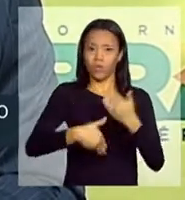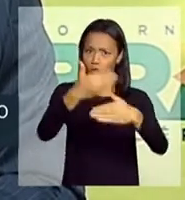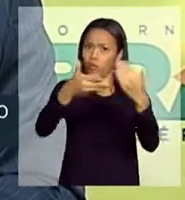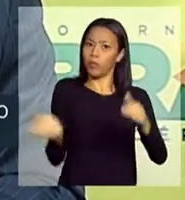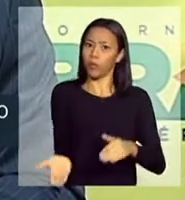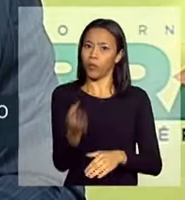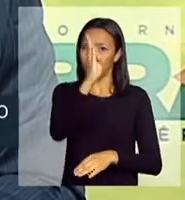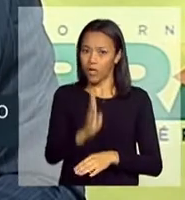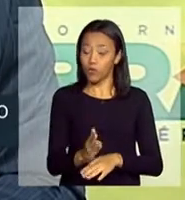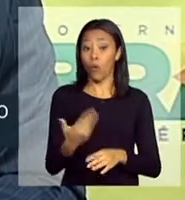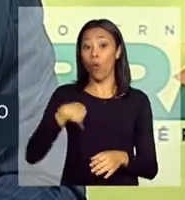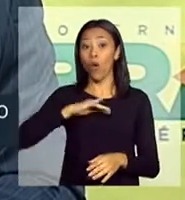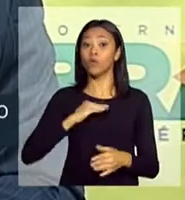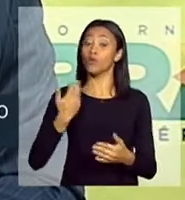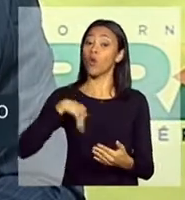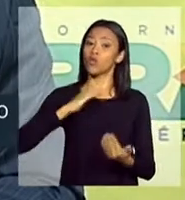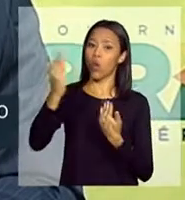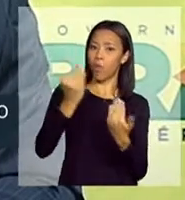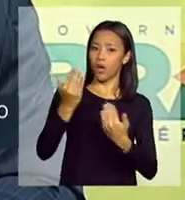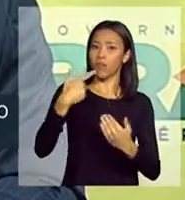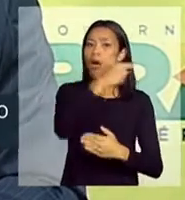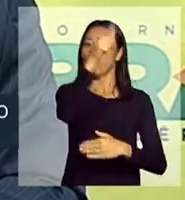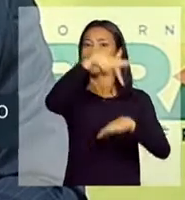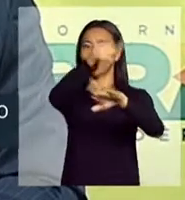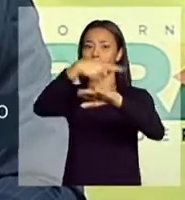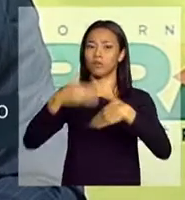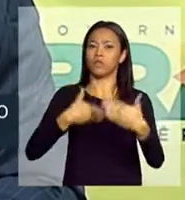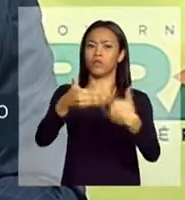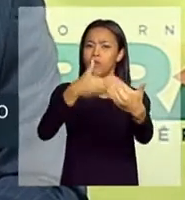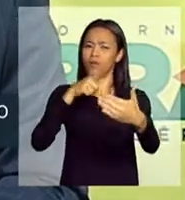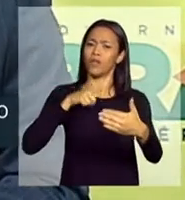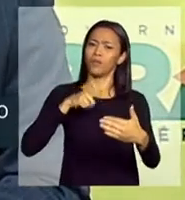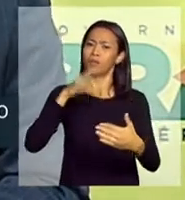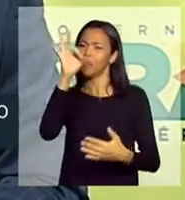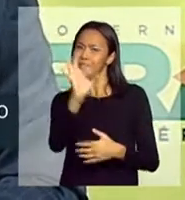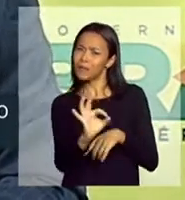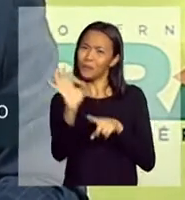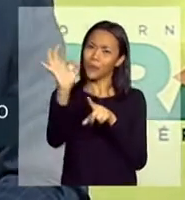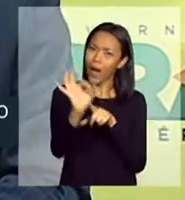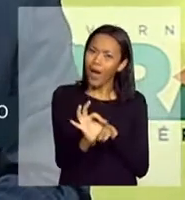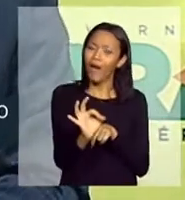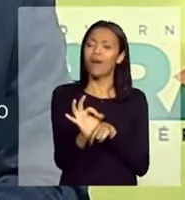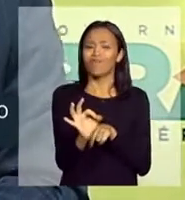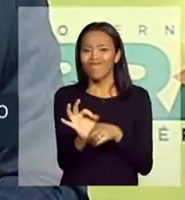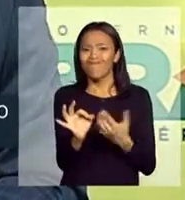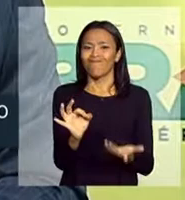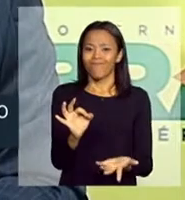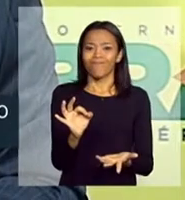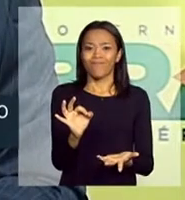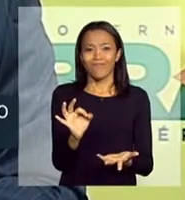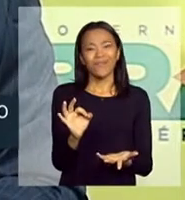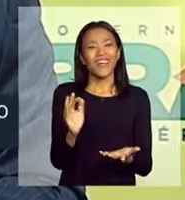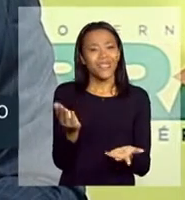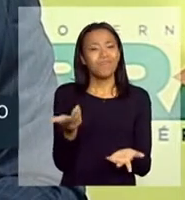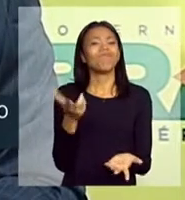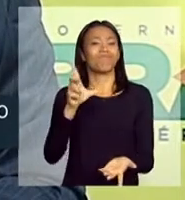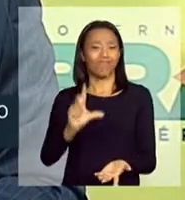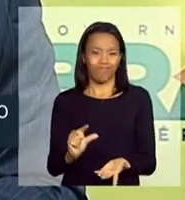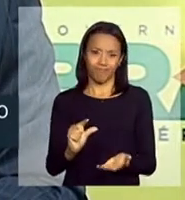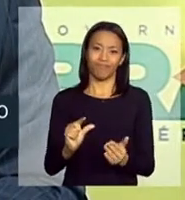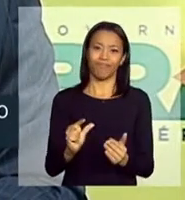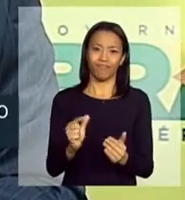então quando a gente compara o Brasil com países envolvidos nós Ainda temos um PC atual é insuficiente